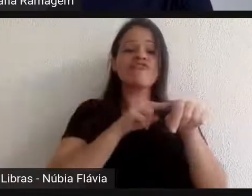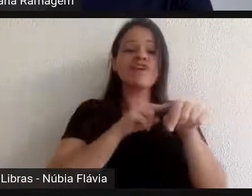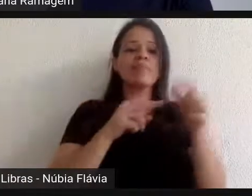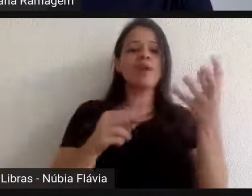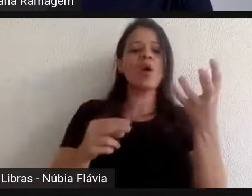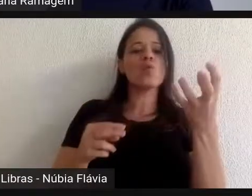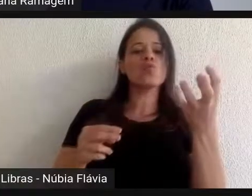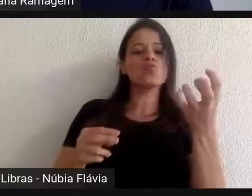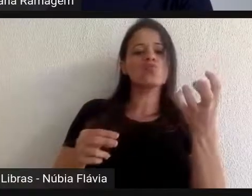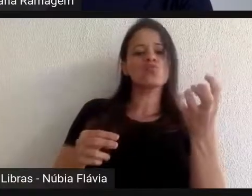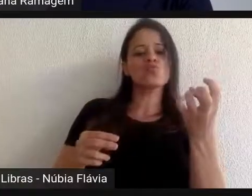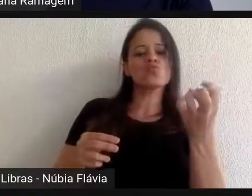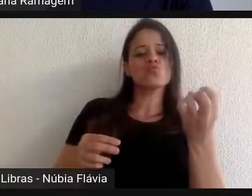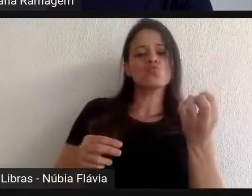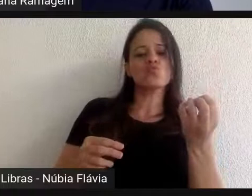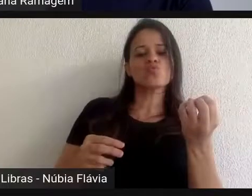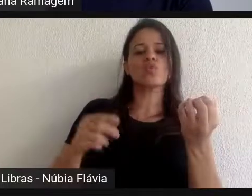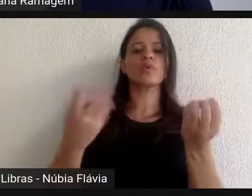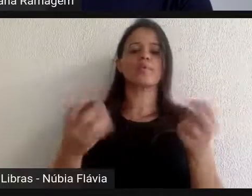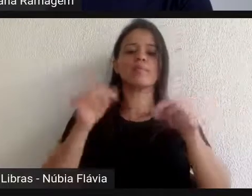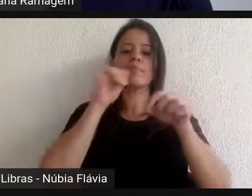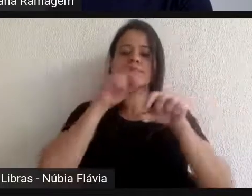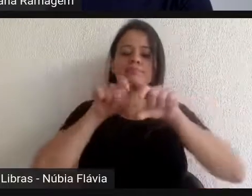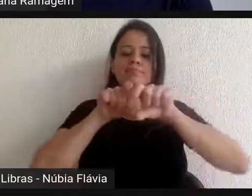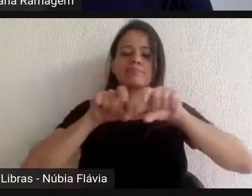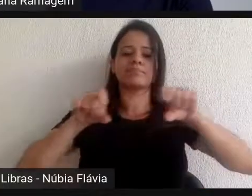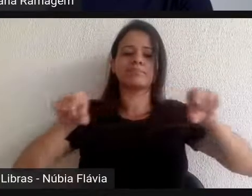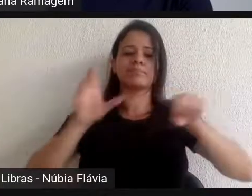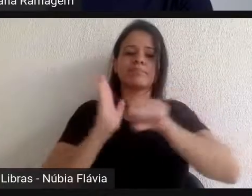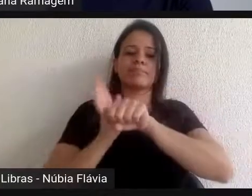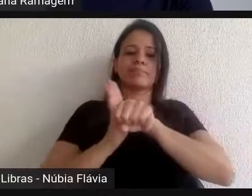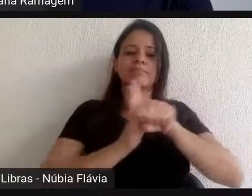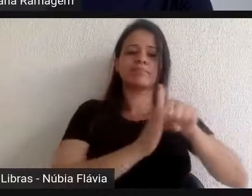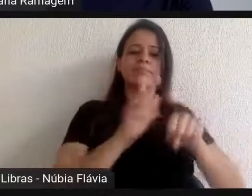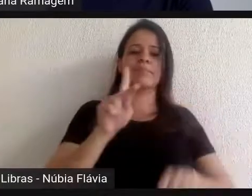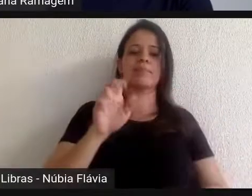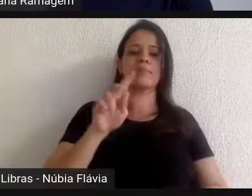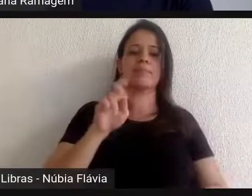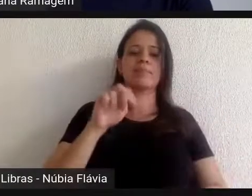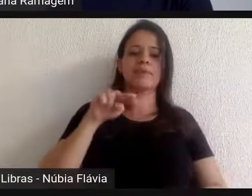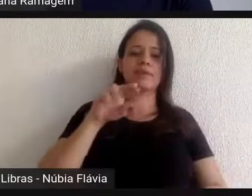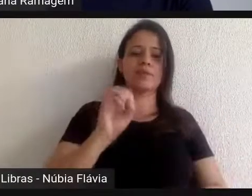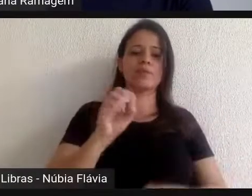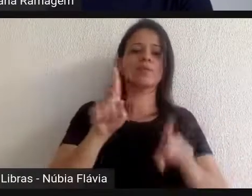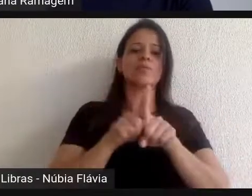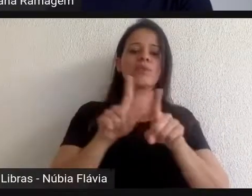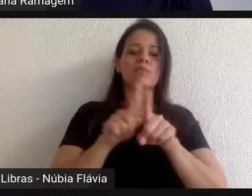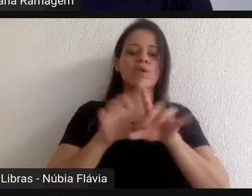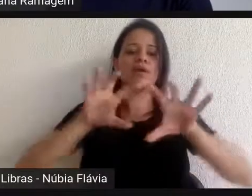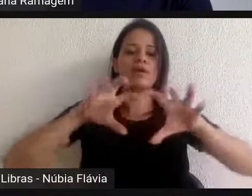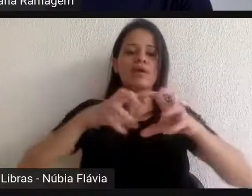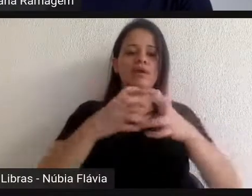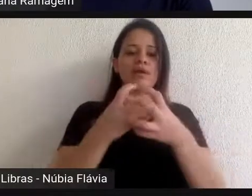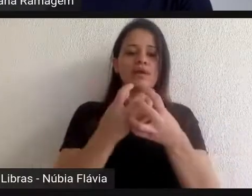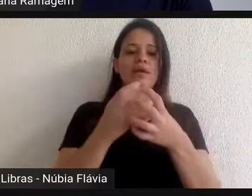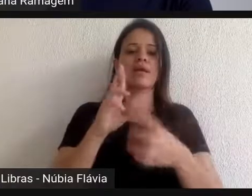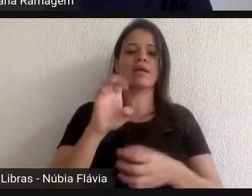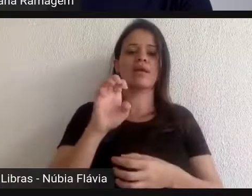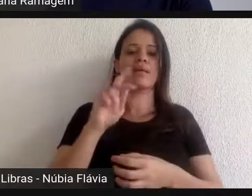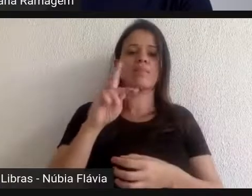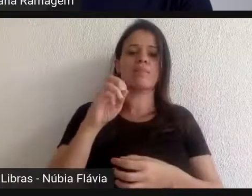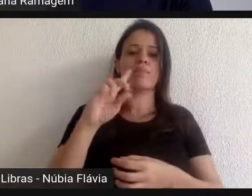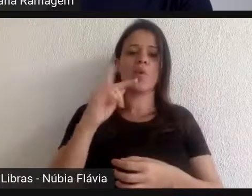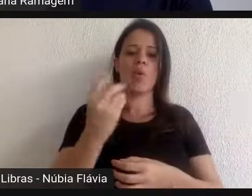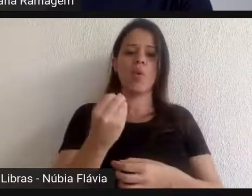né? Pepino é um vegetal que dura bastante também. Repolho, couve,